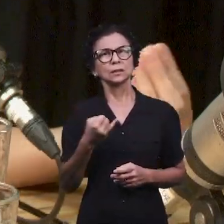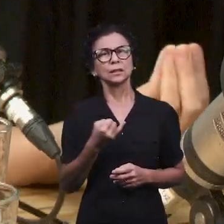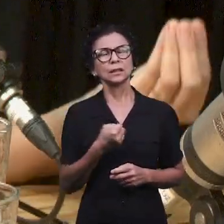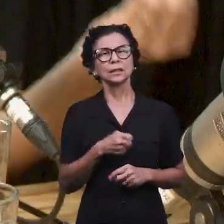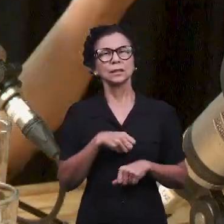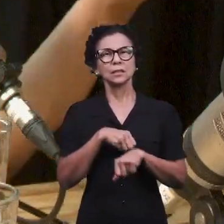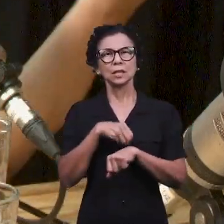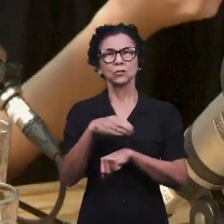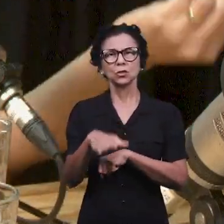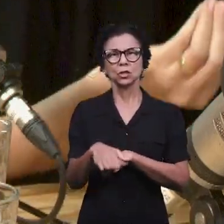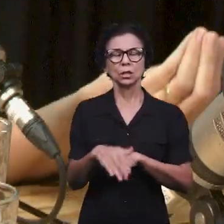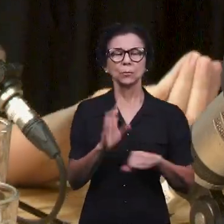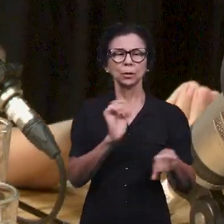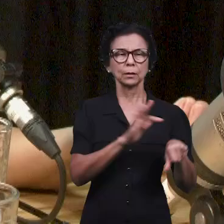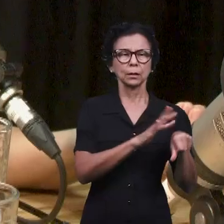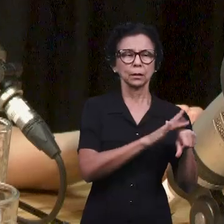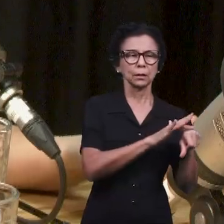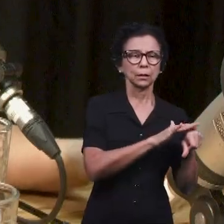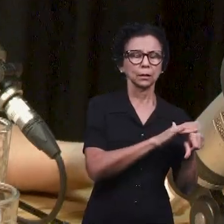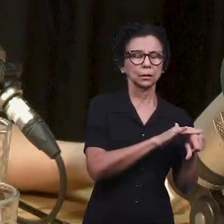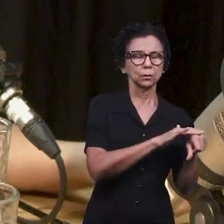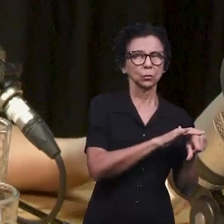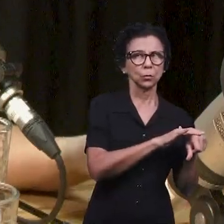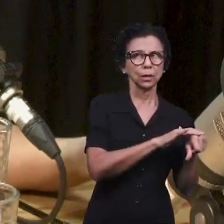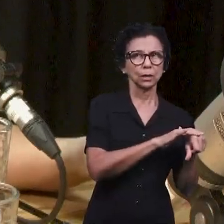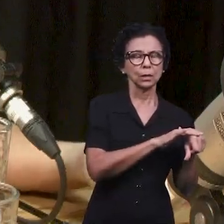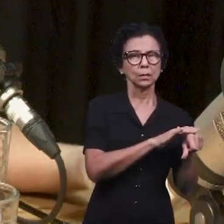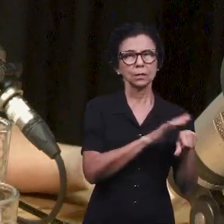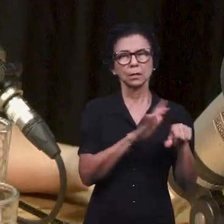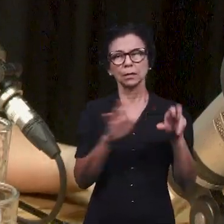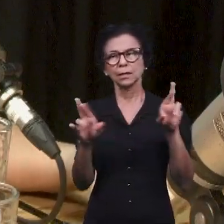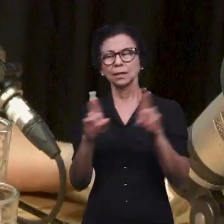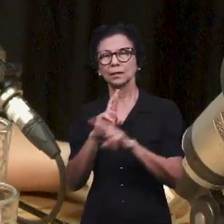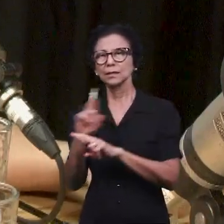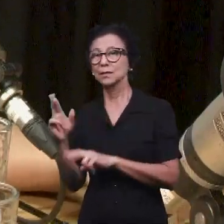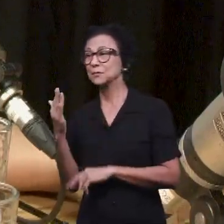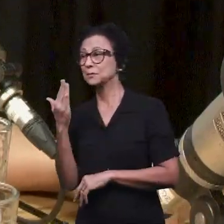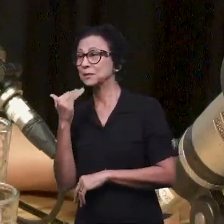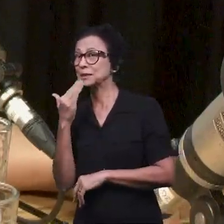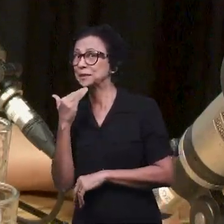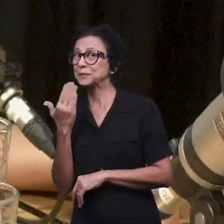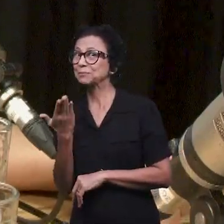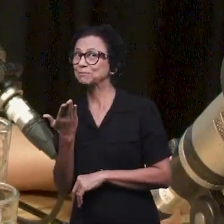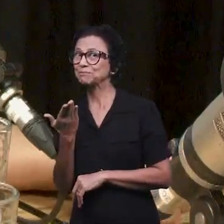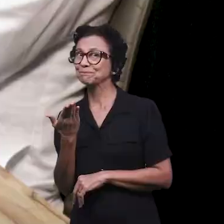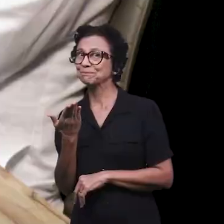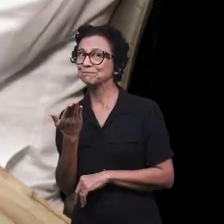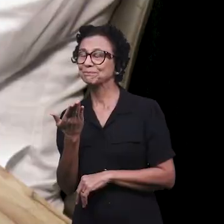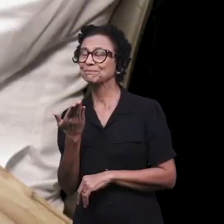com a doença em si, e a gente vê que tem muito ligado à alimentação, né?